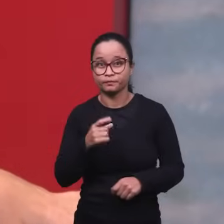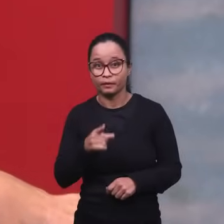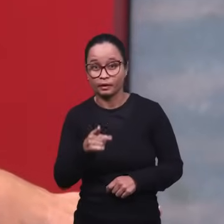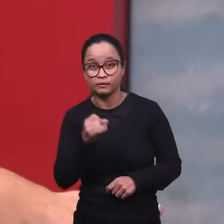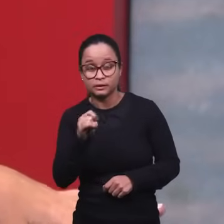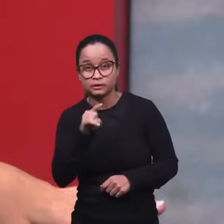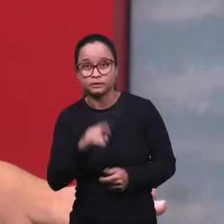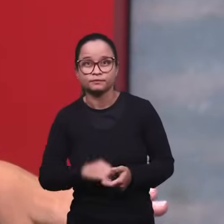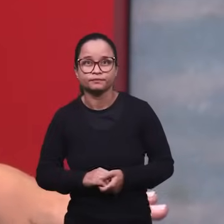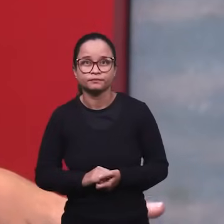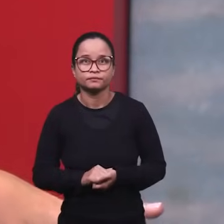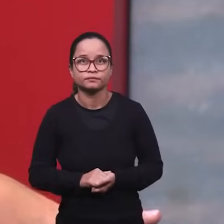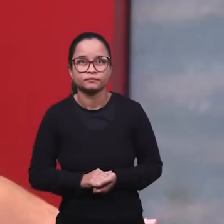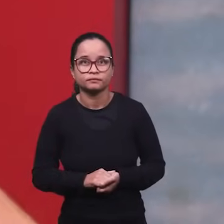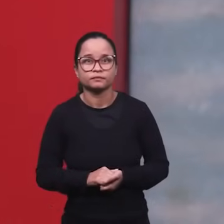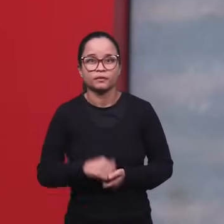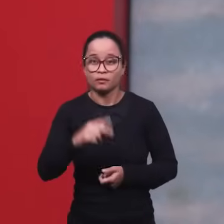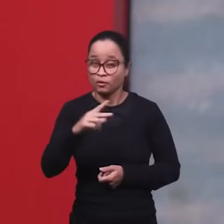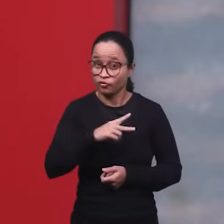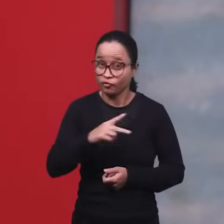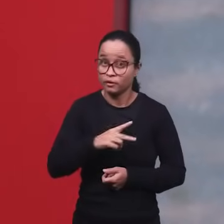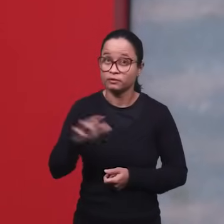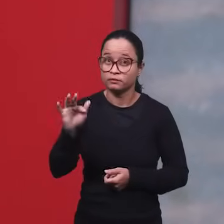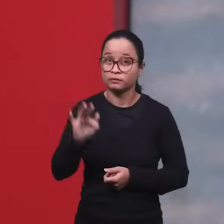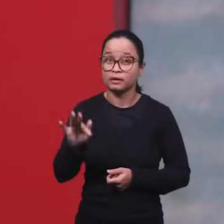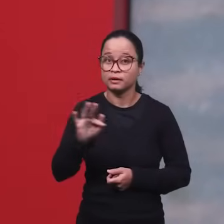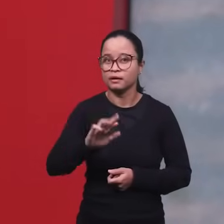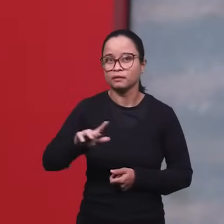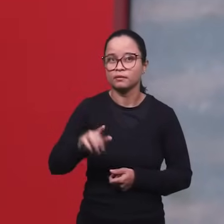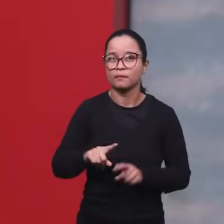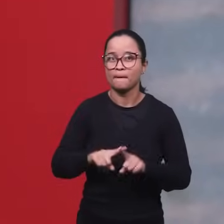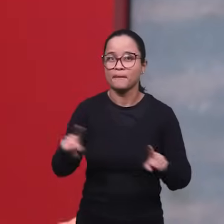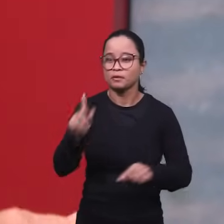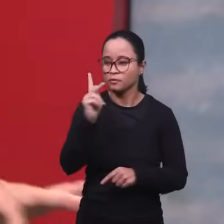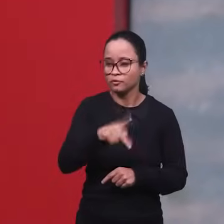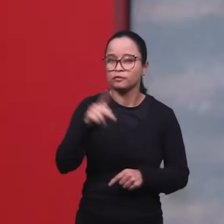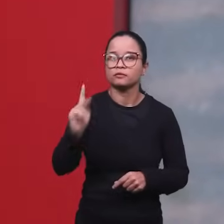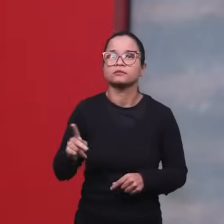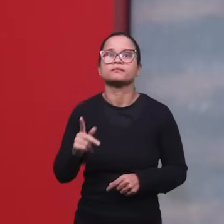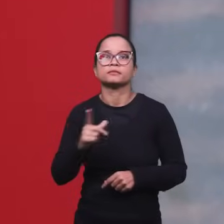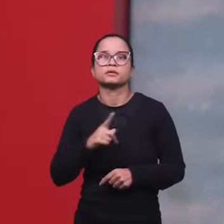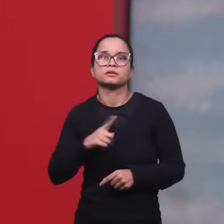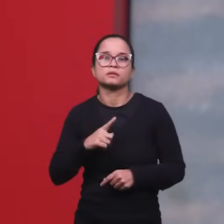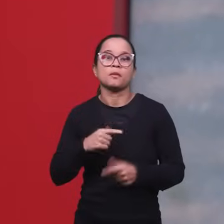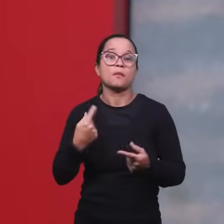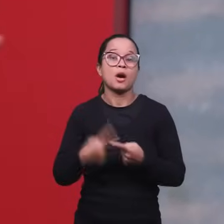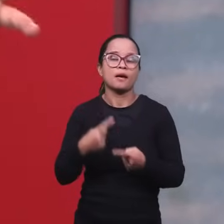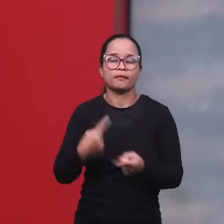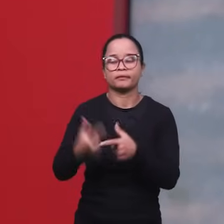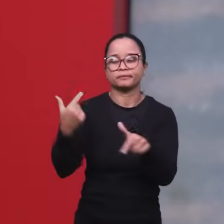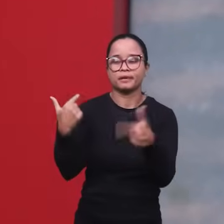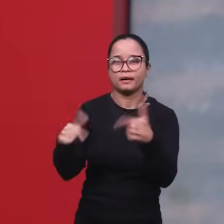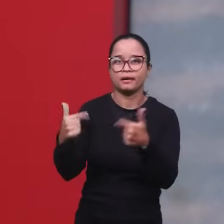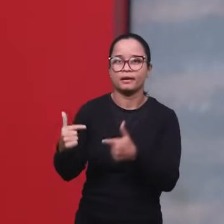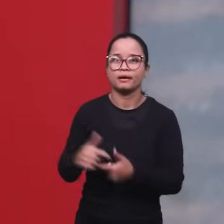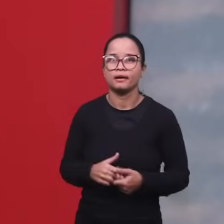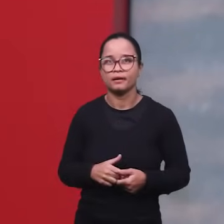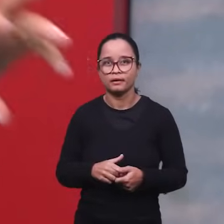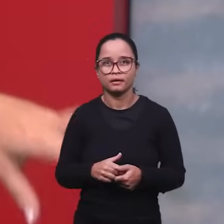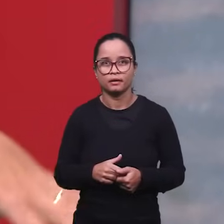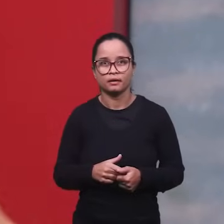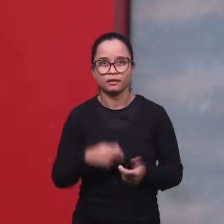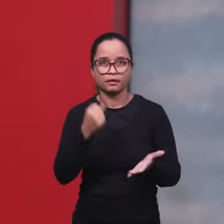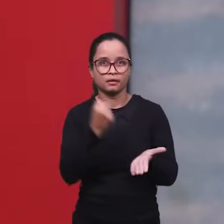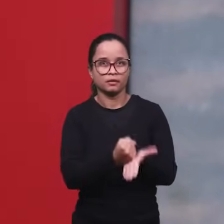foi... provavelmente foi privada, né? Que não é o caso, mas, assim, professor tem muito disso, porque trabalha...